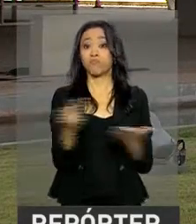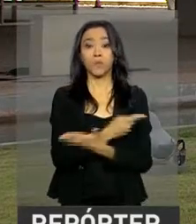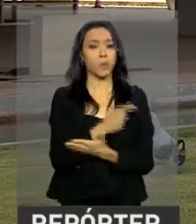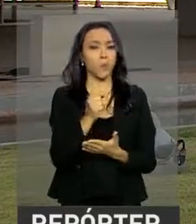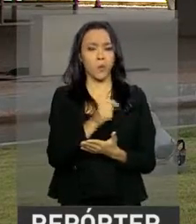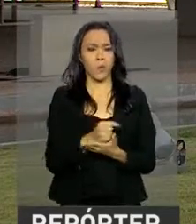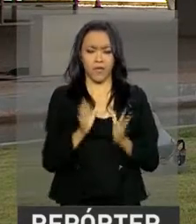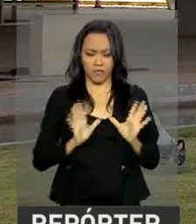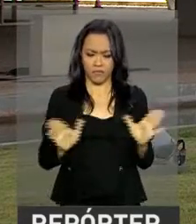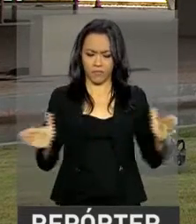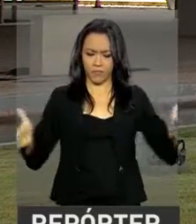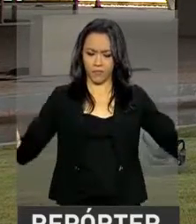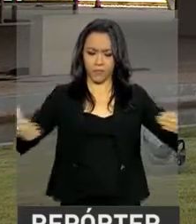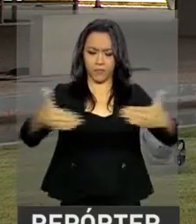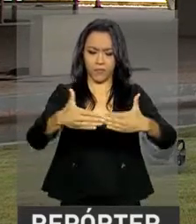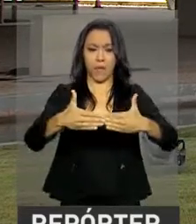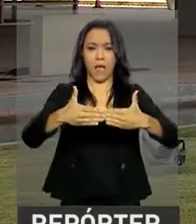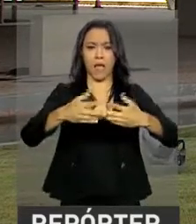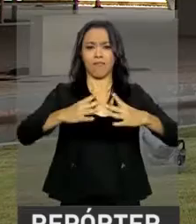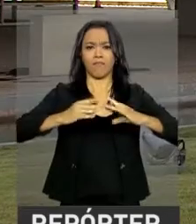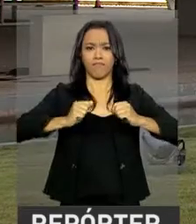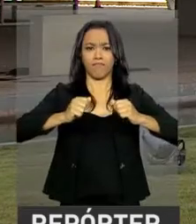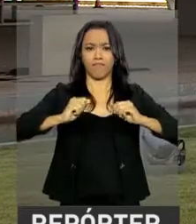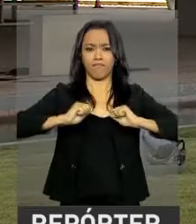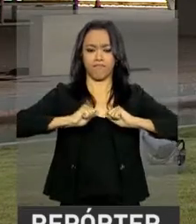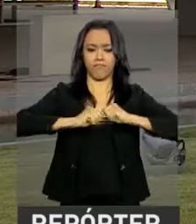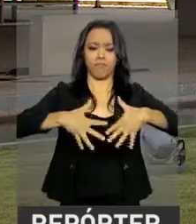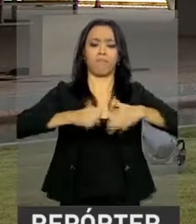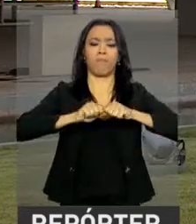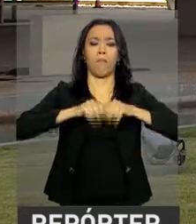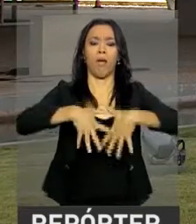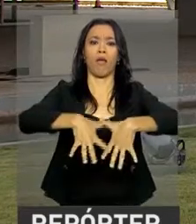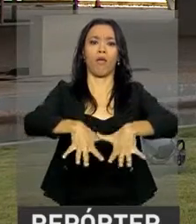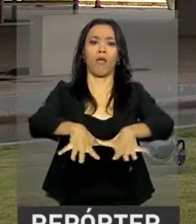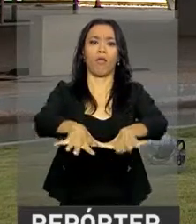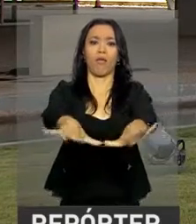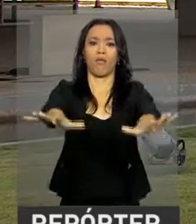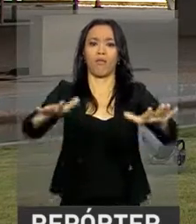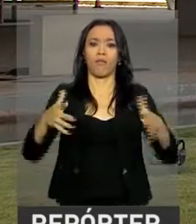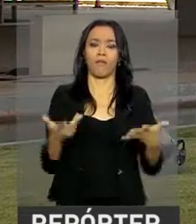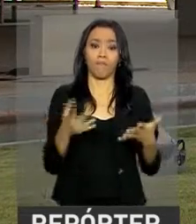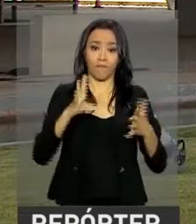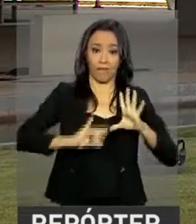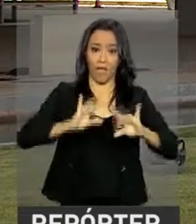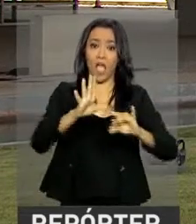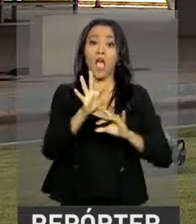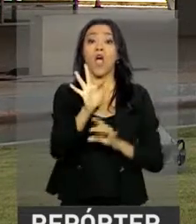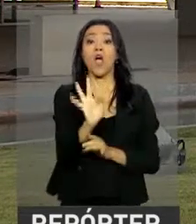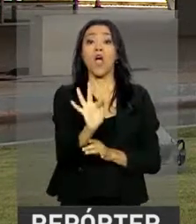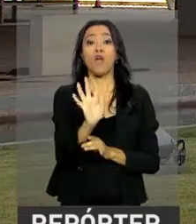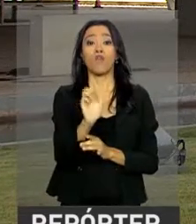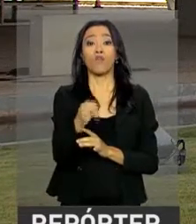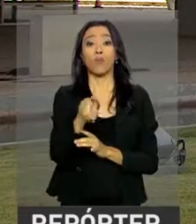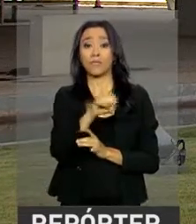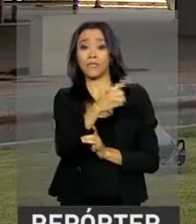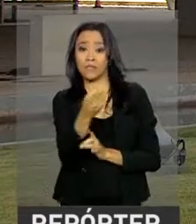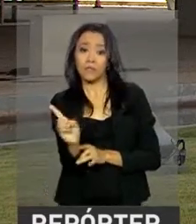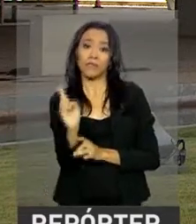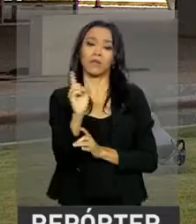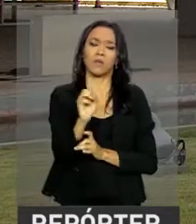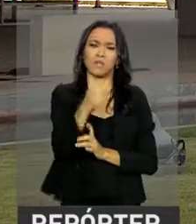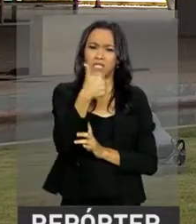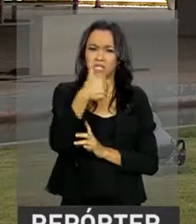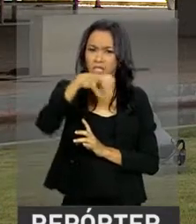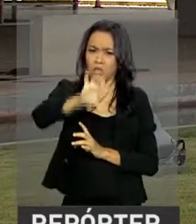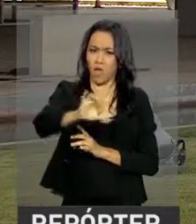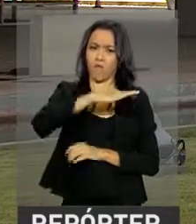rompimento de uma barragem de rejeitos de mineração lá em Mariana, a barragem de Fundão, provocou aí, deixou 19